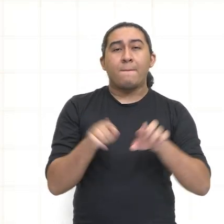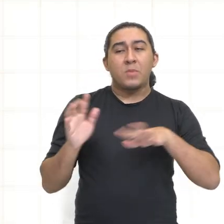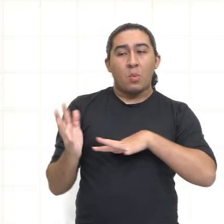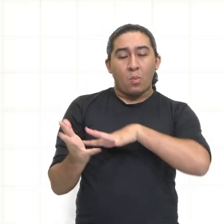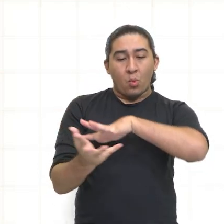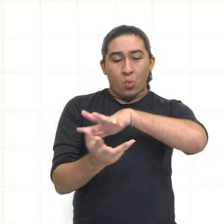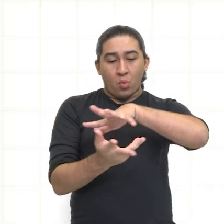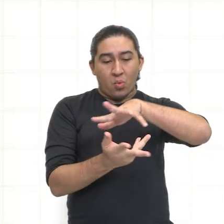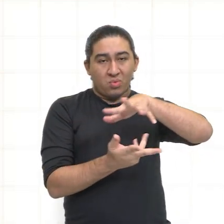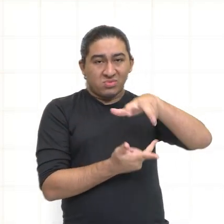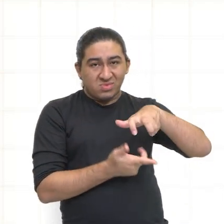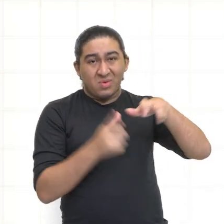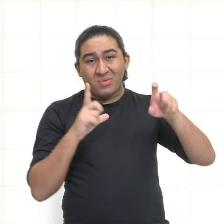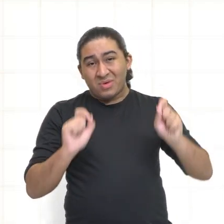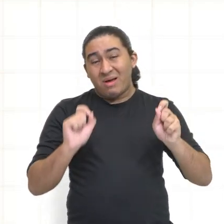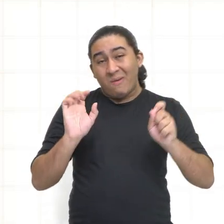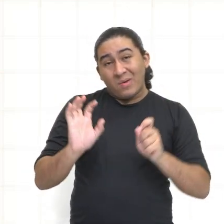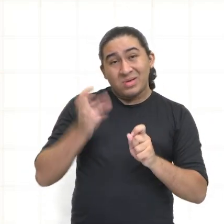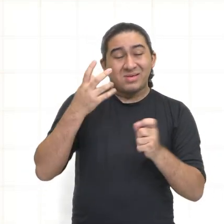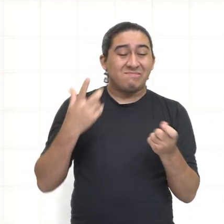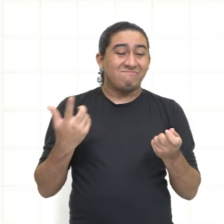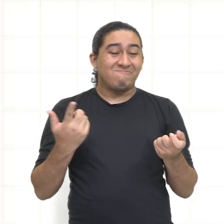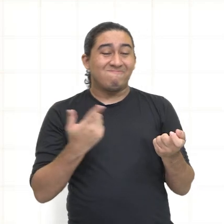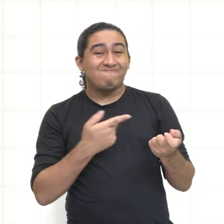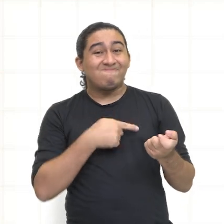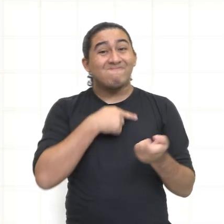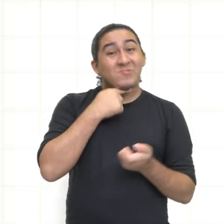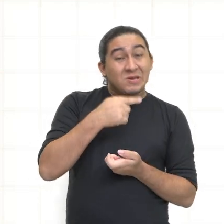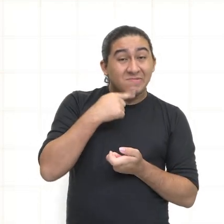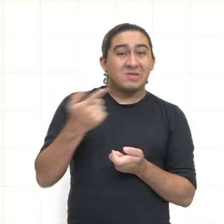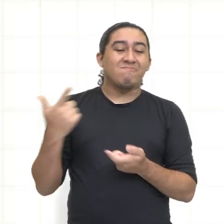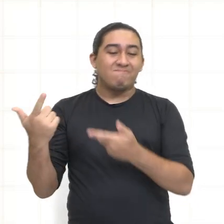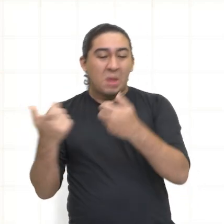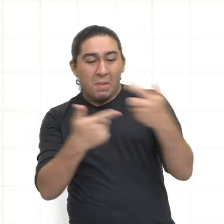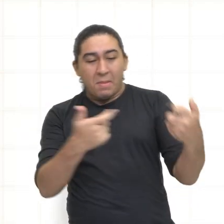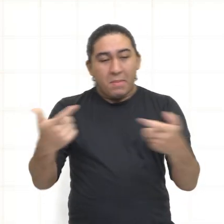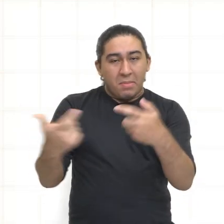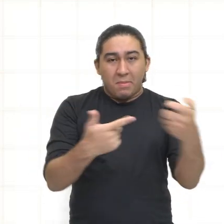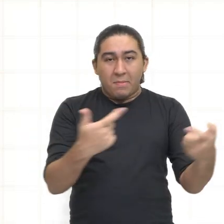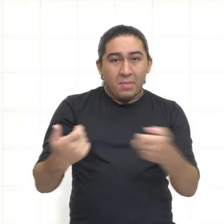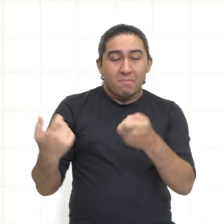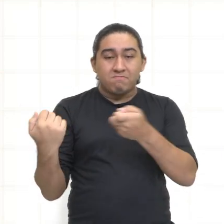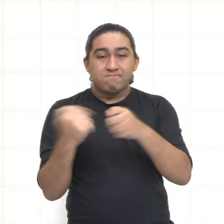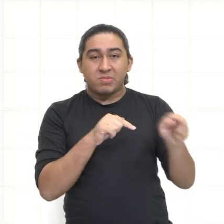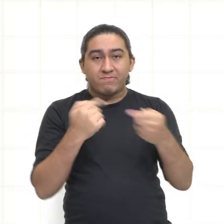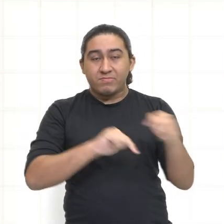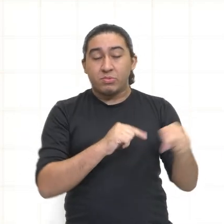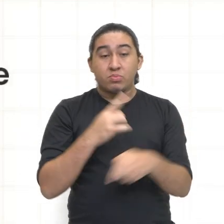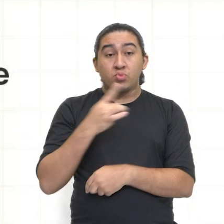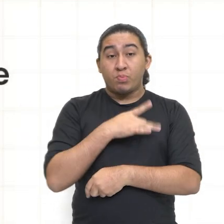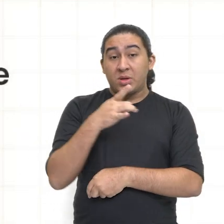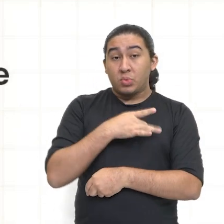ficou empolvoroso, né? E começa o que nós chamamos de guerra ao terror,